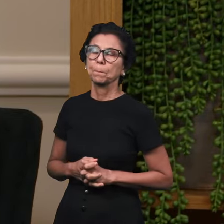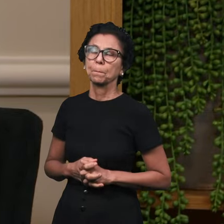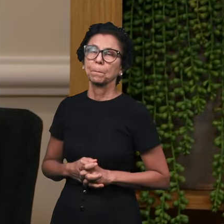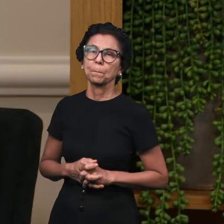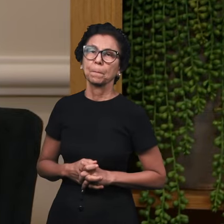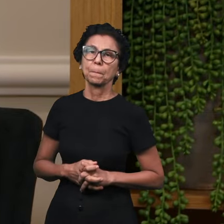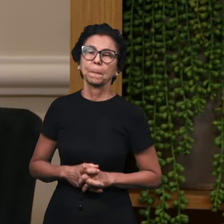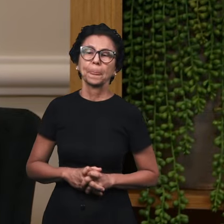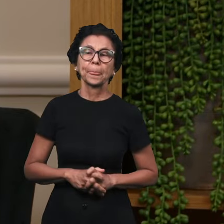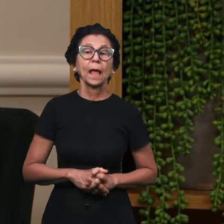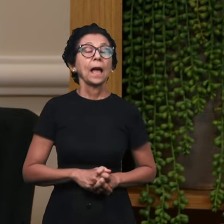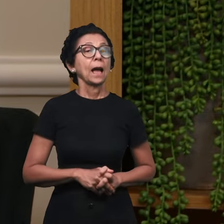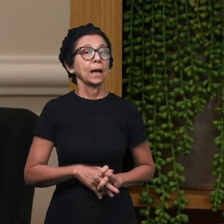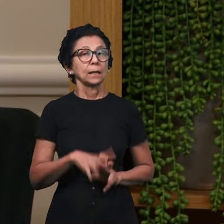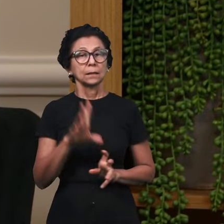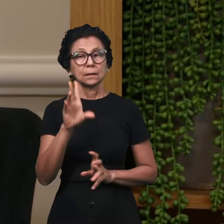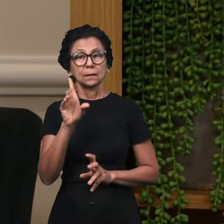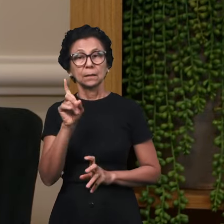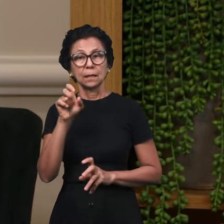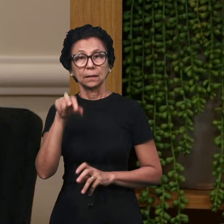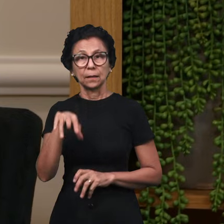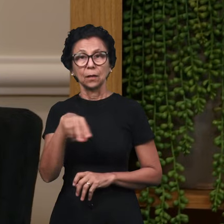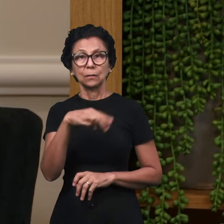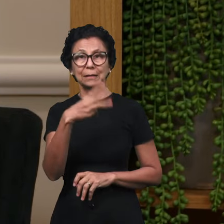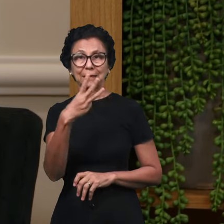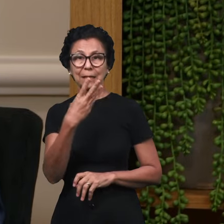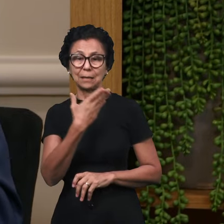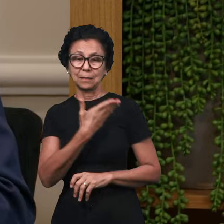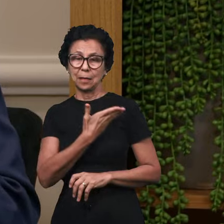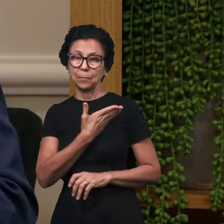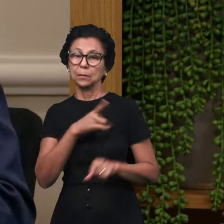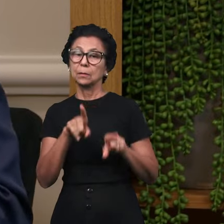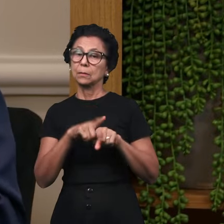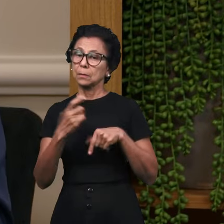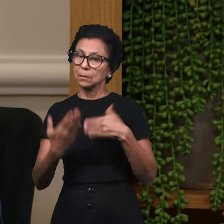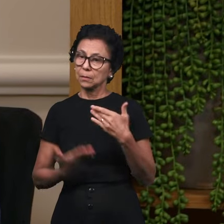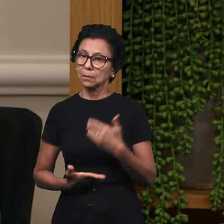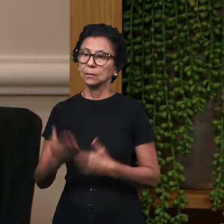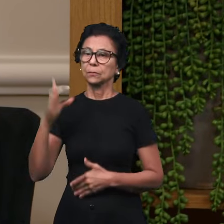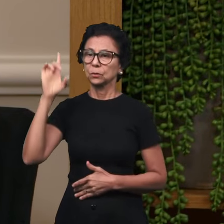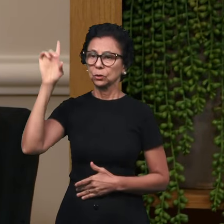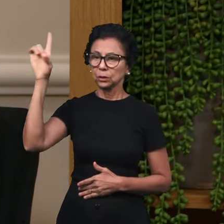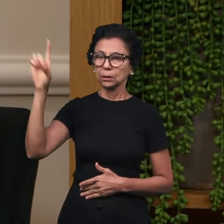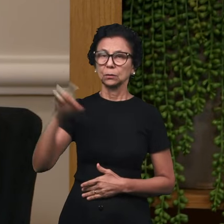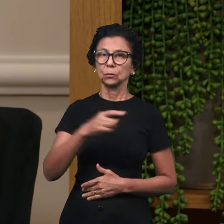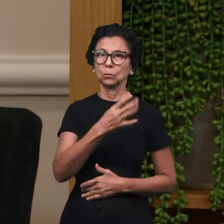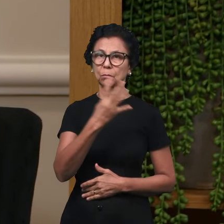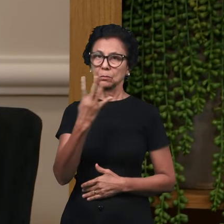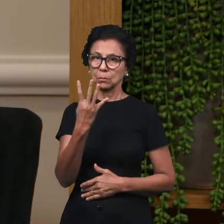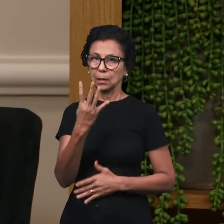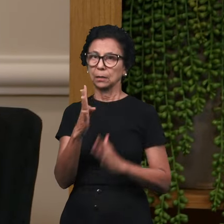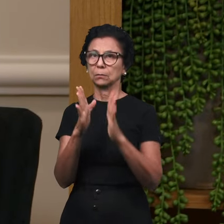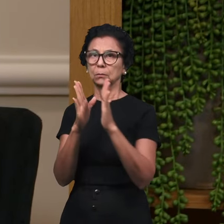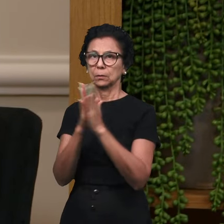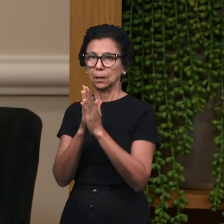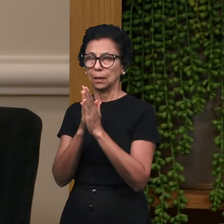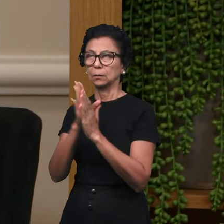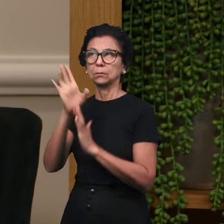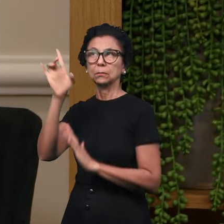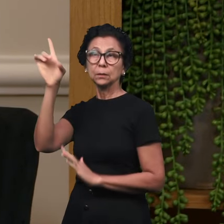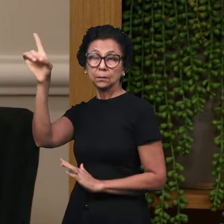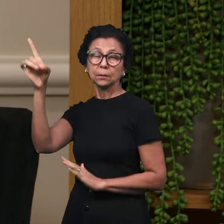não só ele, mas ele estava com os 3 amigos, servos de Deus, e eles buscaram o Senhor em